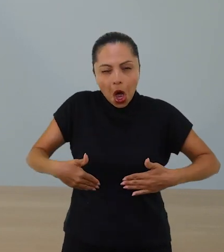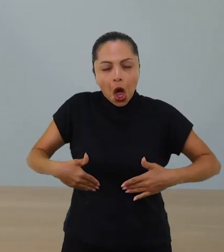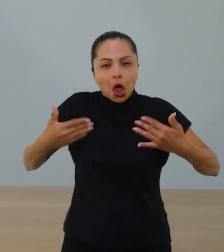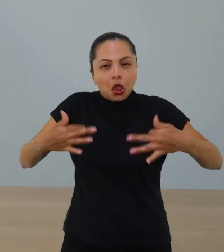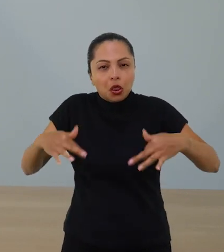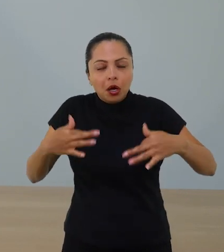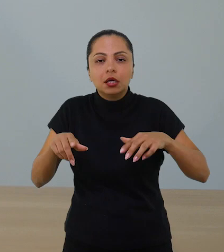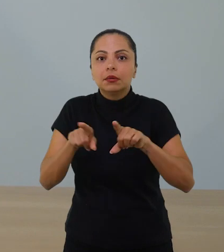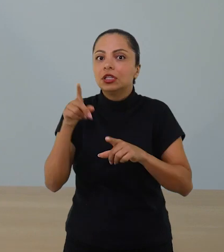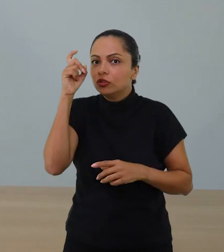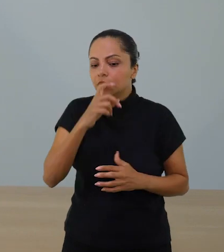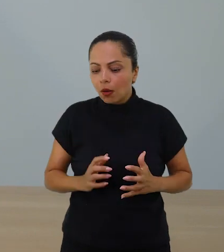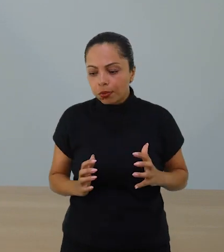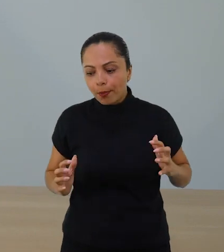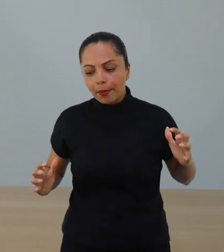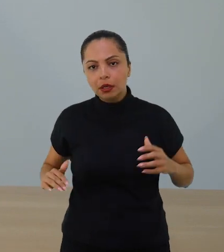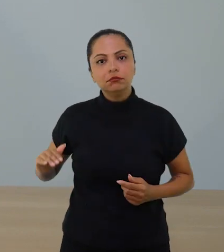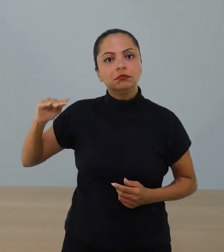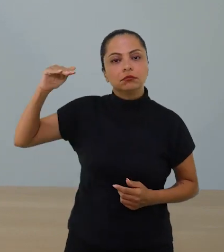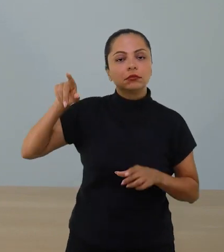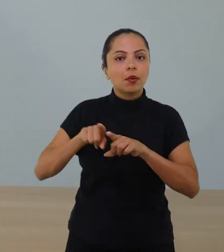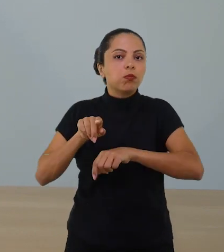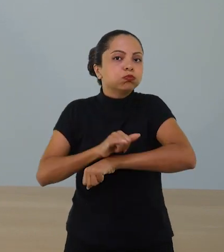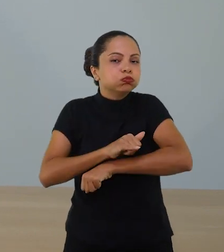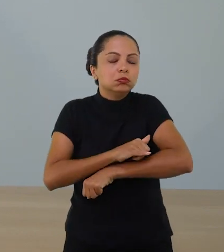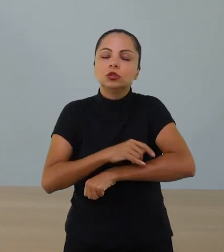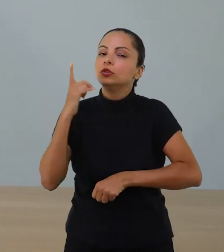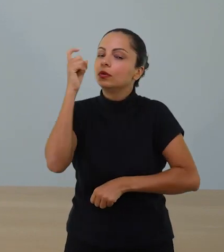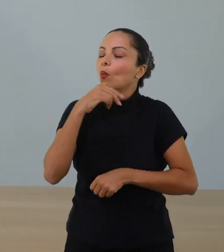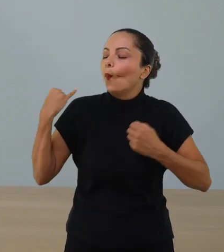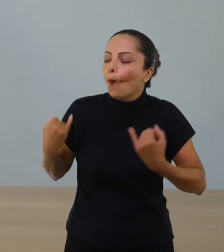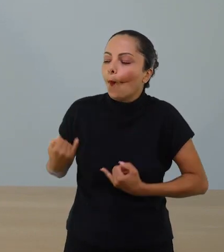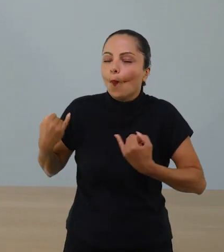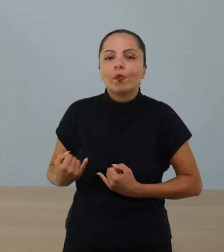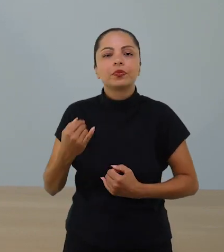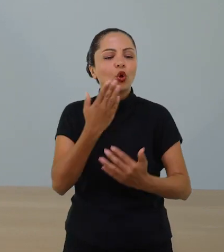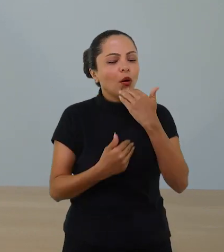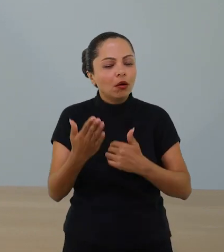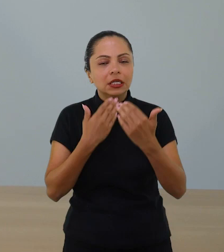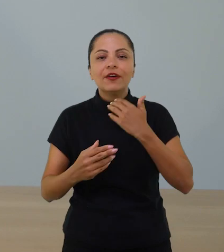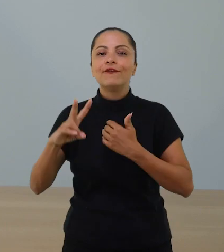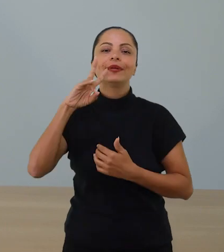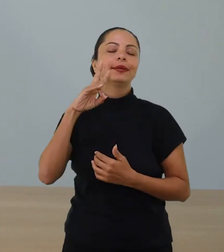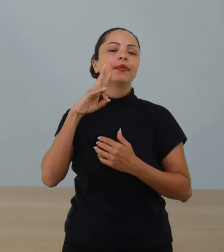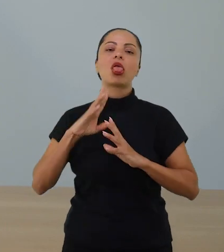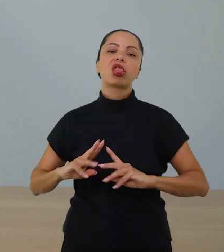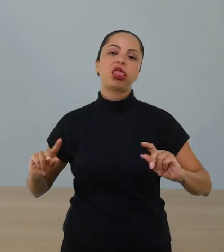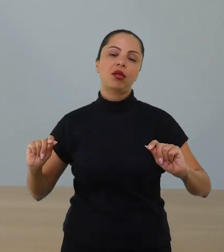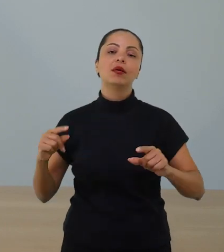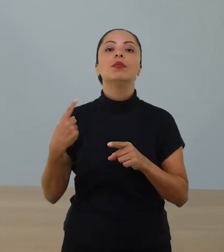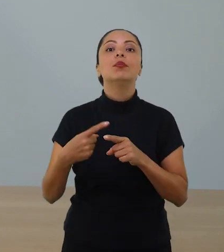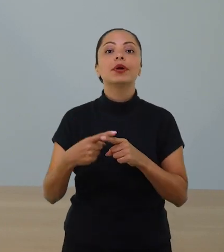distensão, dificuldade para crescer, para ganhar peso e dificuldade para absorver as vitaminas. Isso acontece porque na